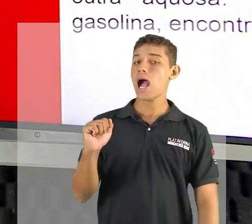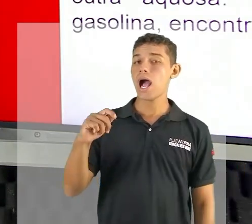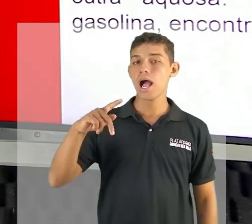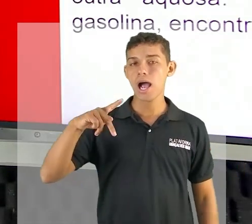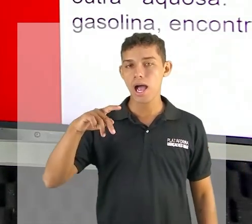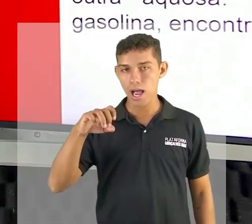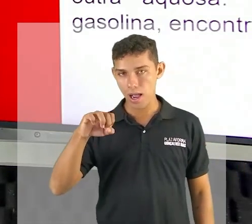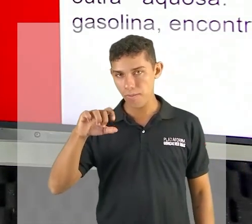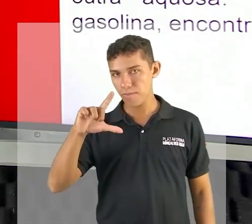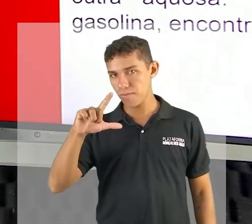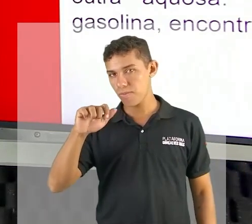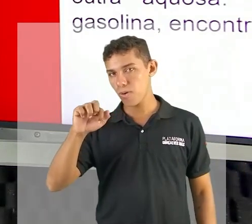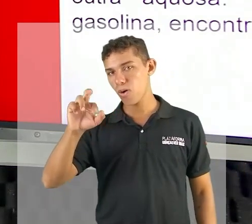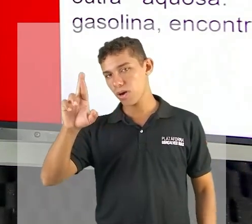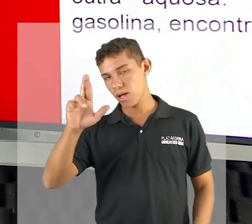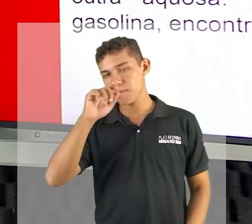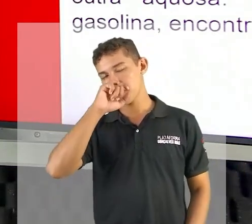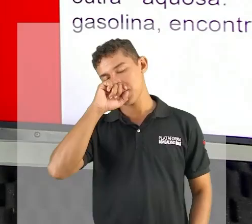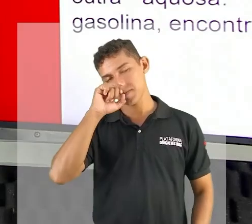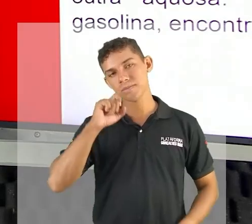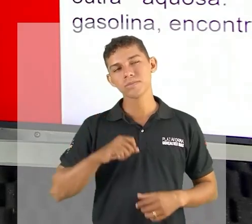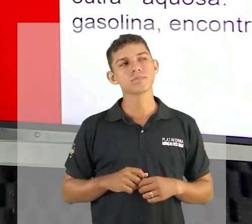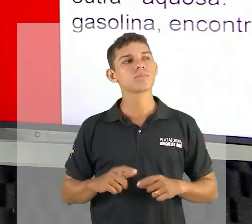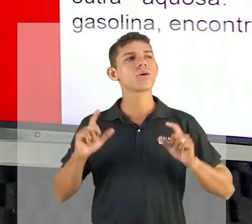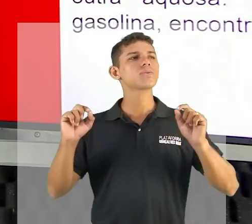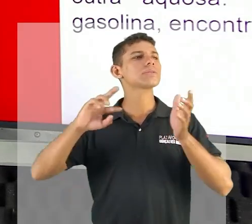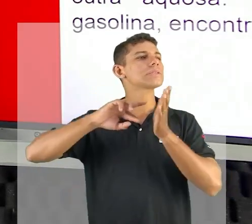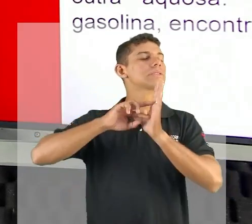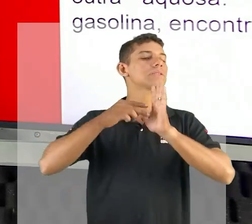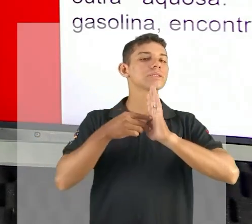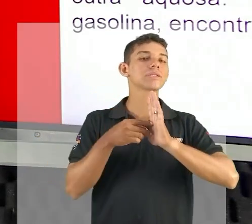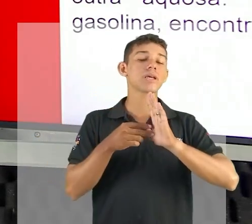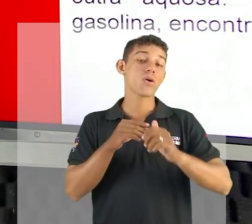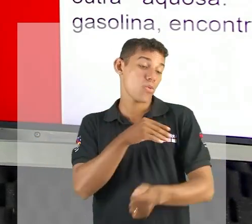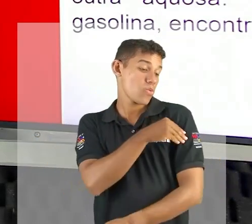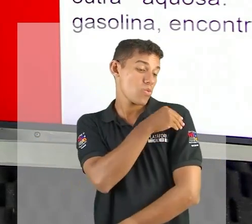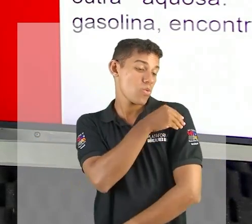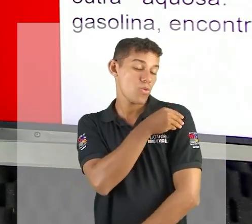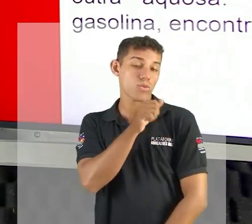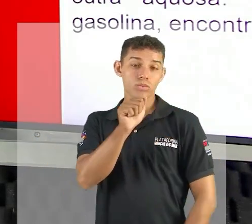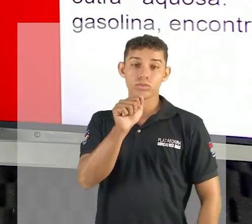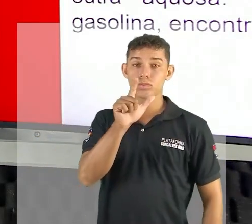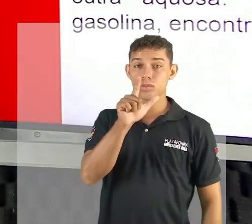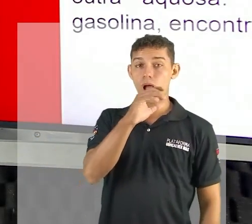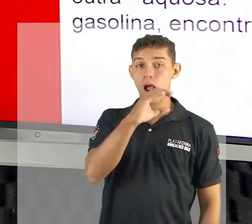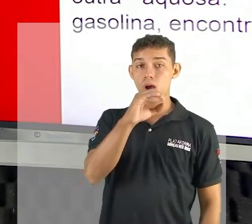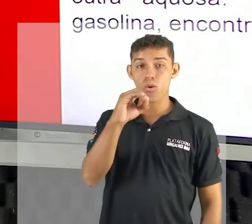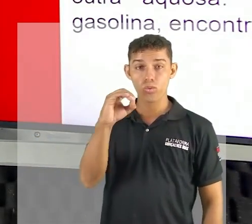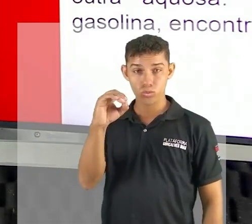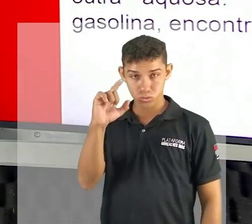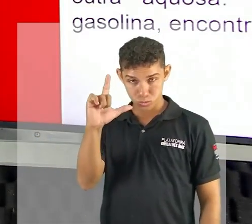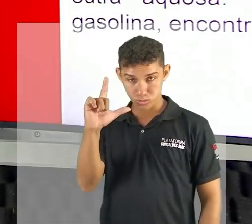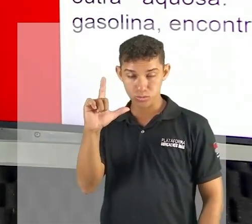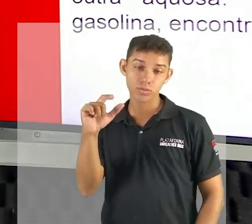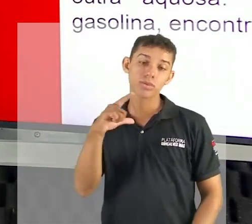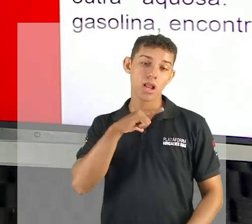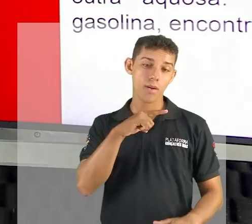Isso quer dizer o quê, Daniel? Isso quer dizer que o álcool ele tem uma parte polar e outra apolar.